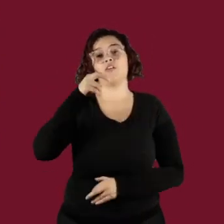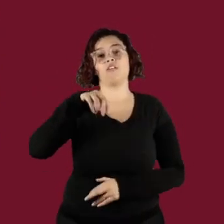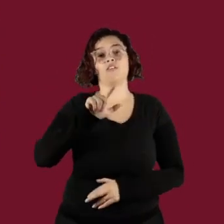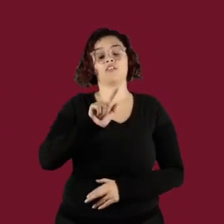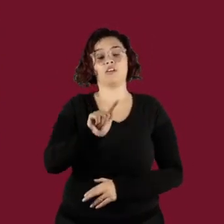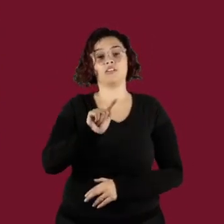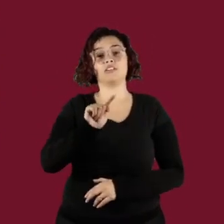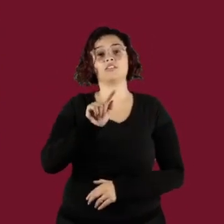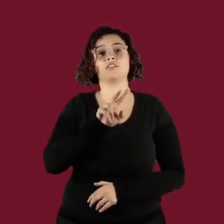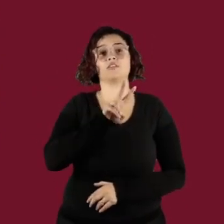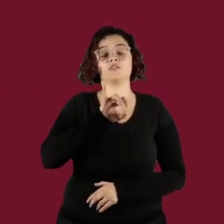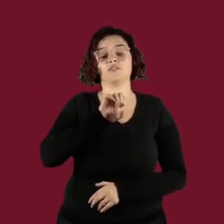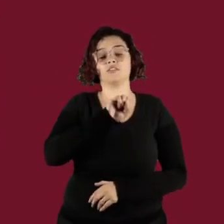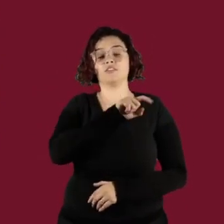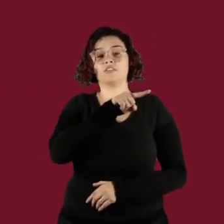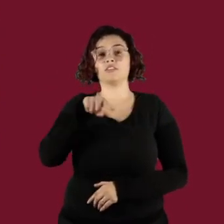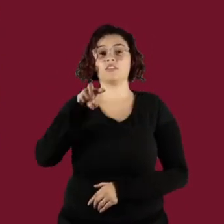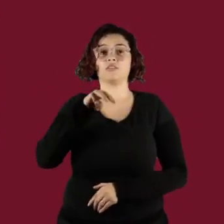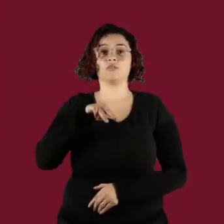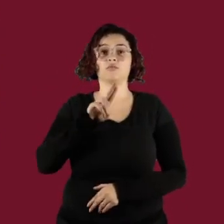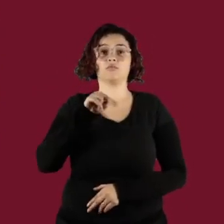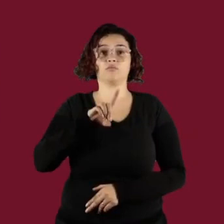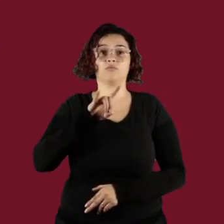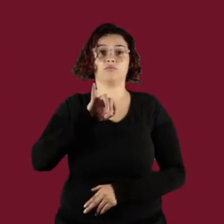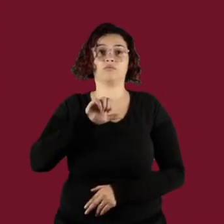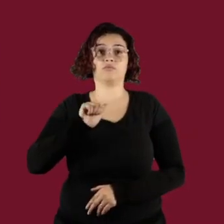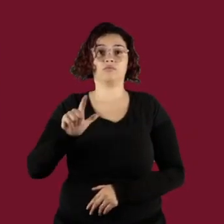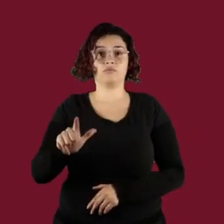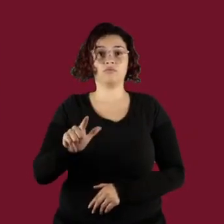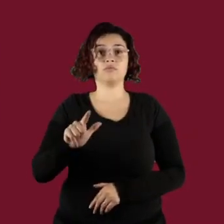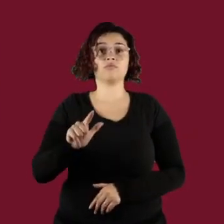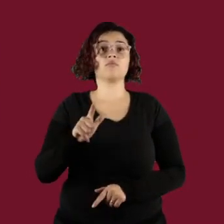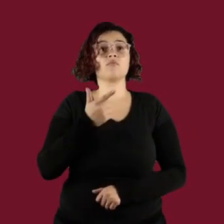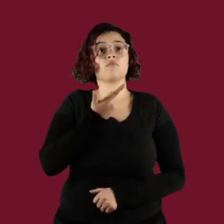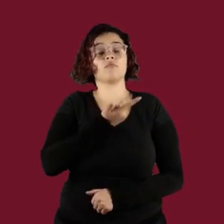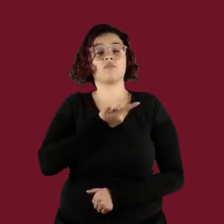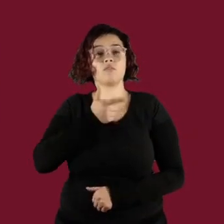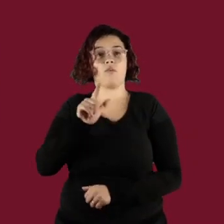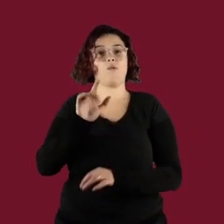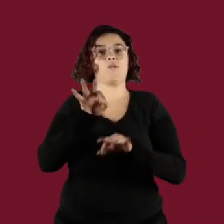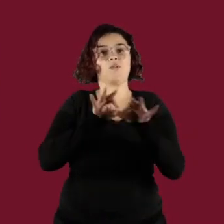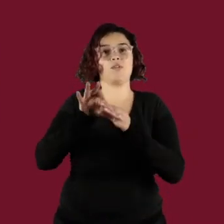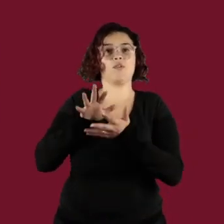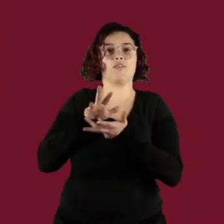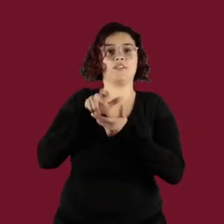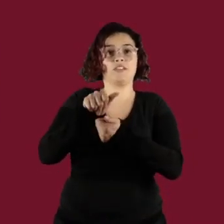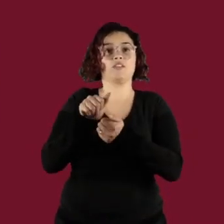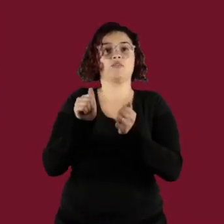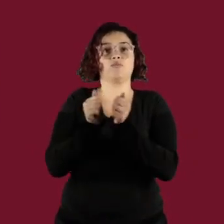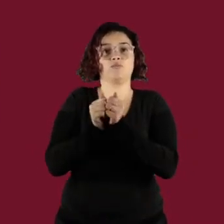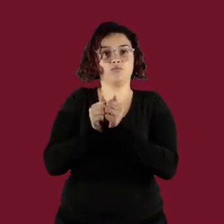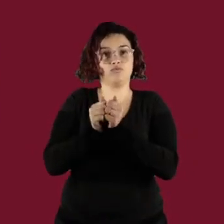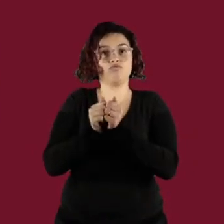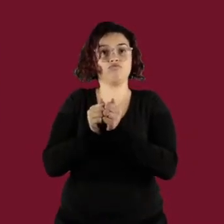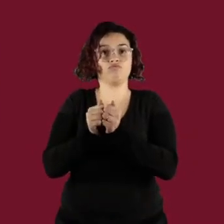de comunicação na Population Services International. Seja muito bem-vindo, Eleutério.